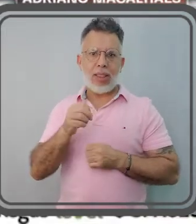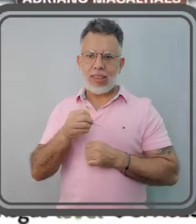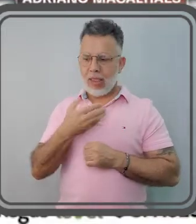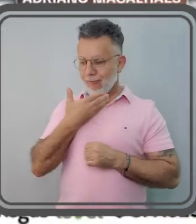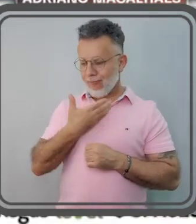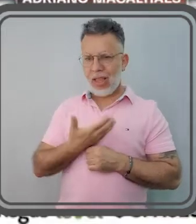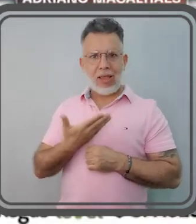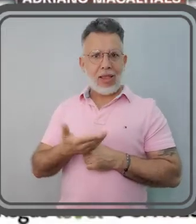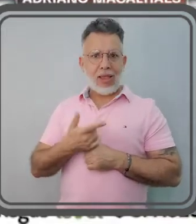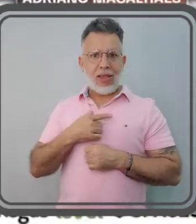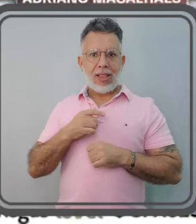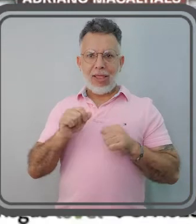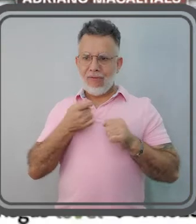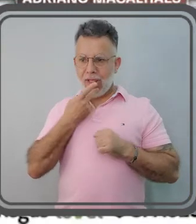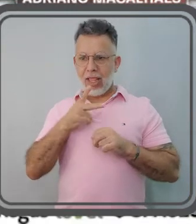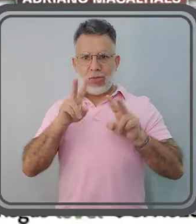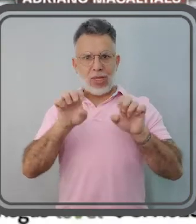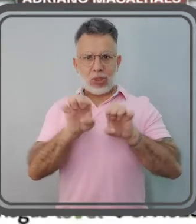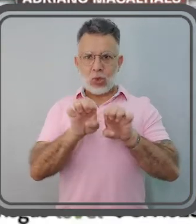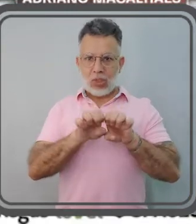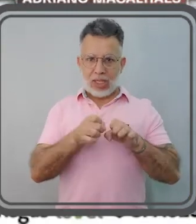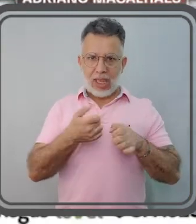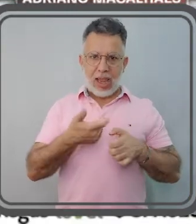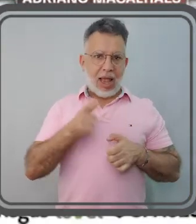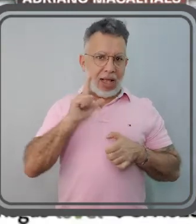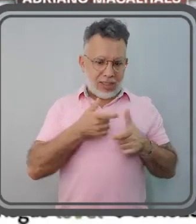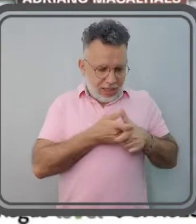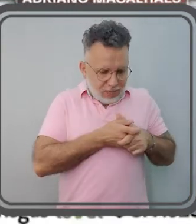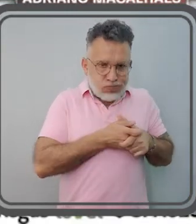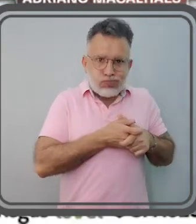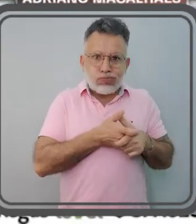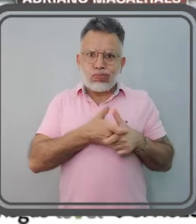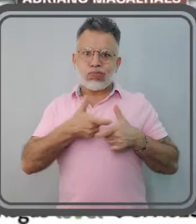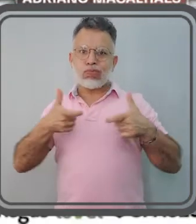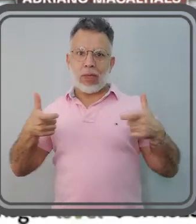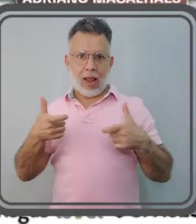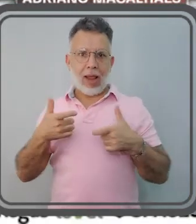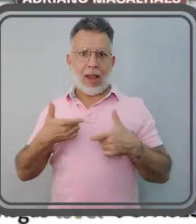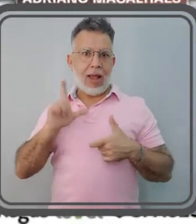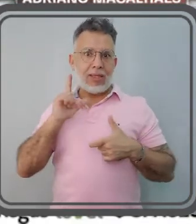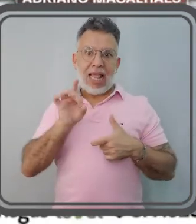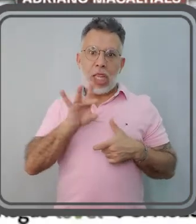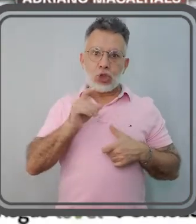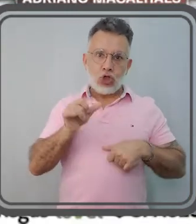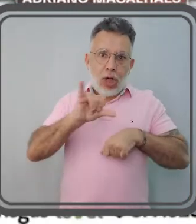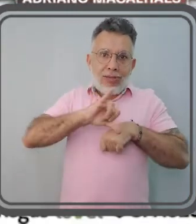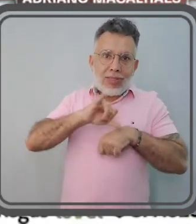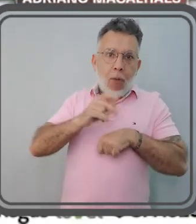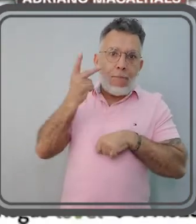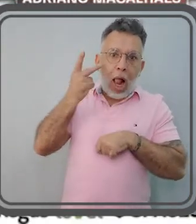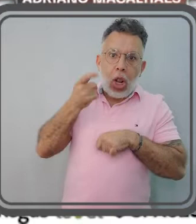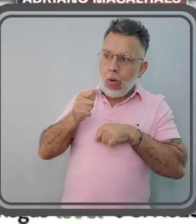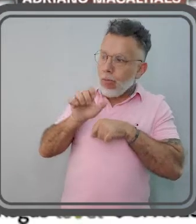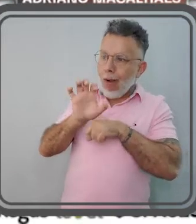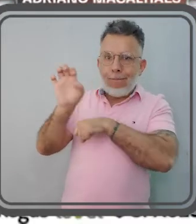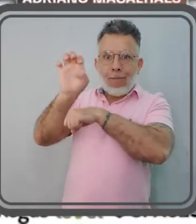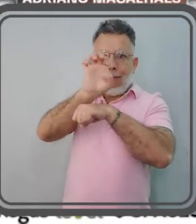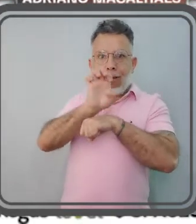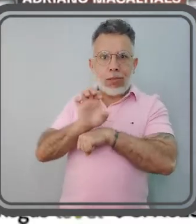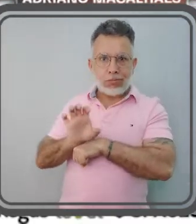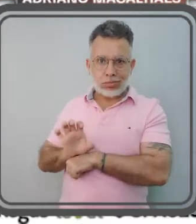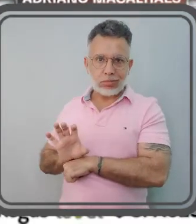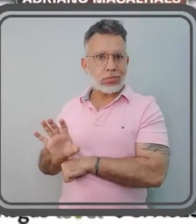nível... Hoje nós temos lojas inauguradas em todos os estados já do sul e sudeste do país, né? Então, assim, aí a gente está falando